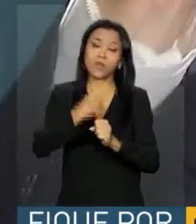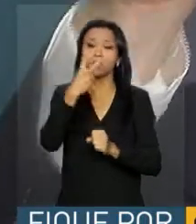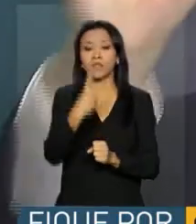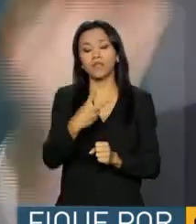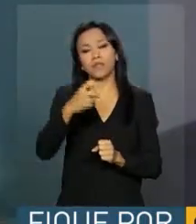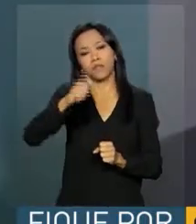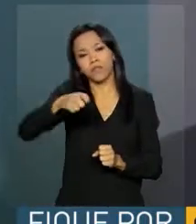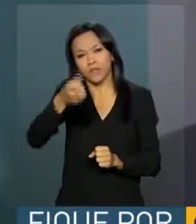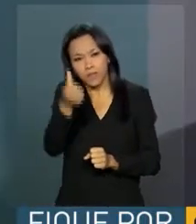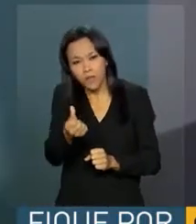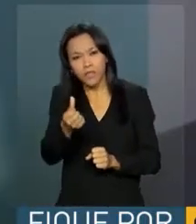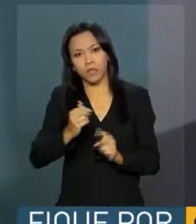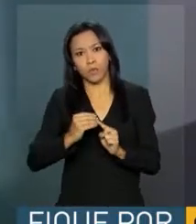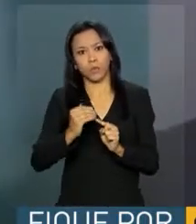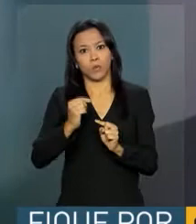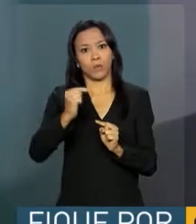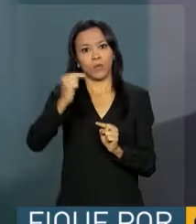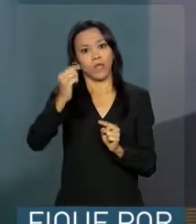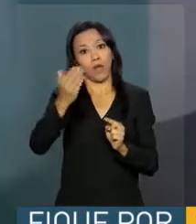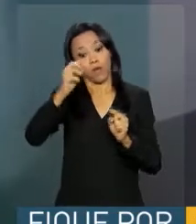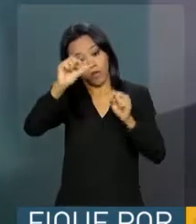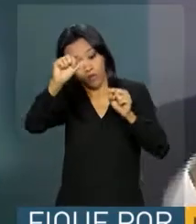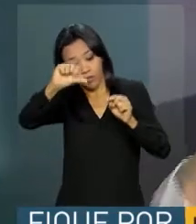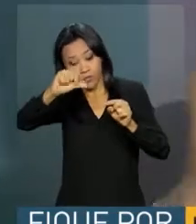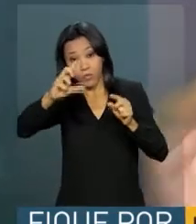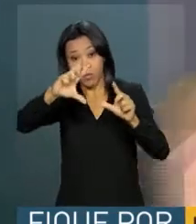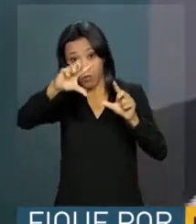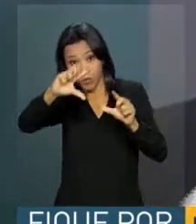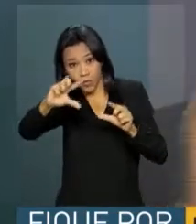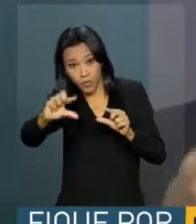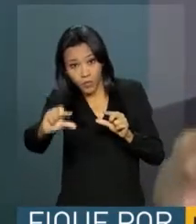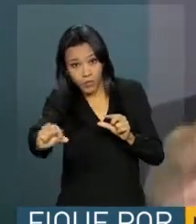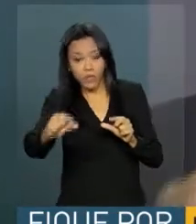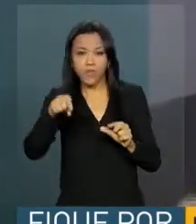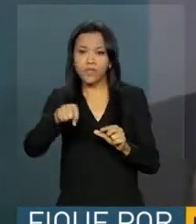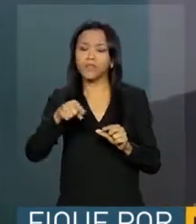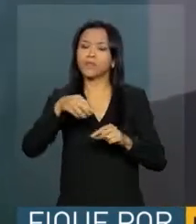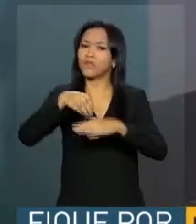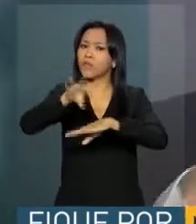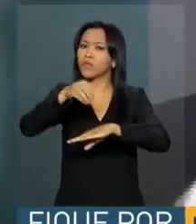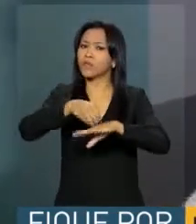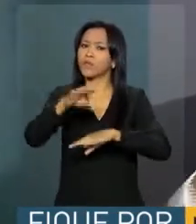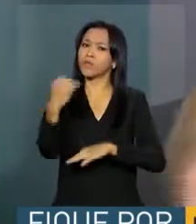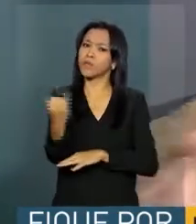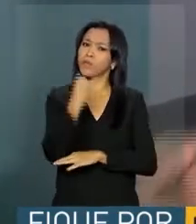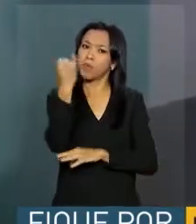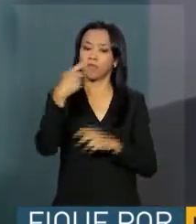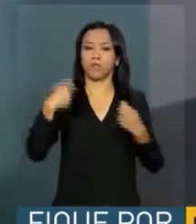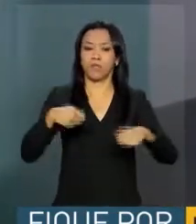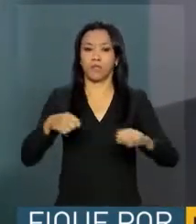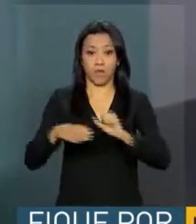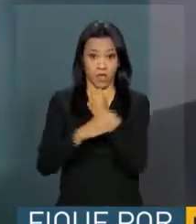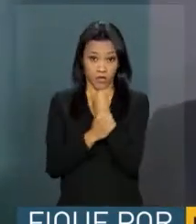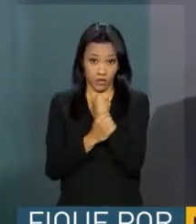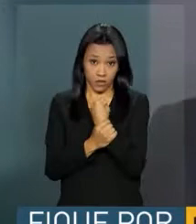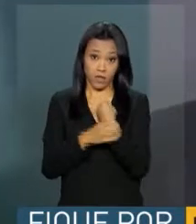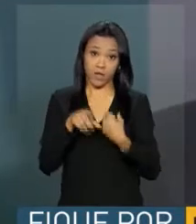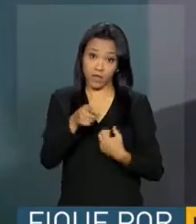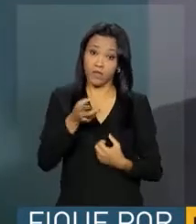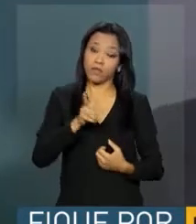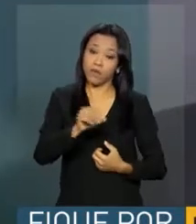subindo, agora começou a cair. É uma notícia muito importante. E agora nós temos que assegurar que isso vai